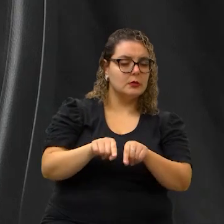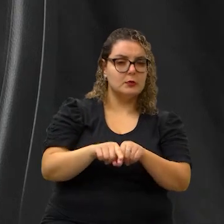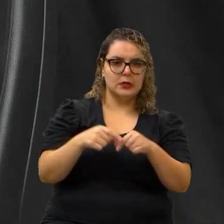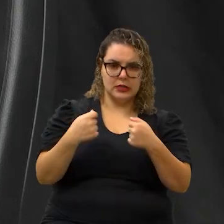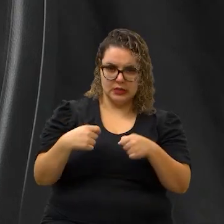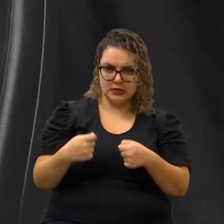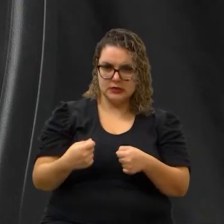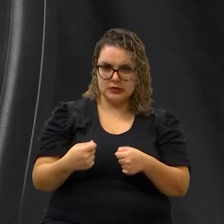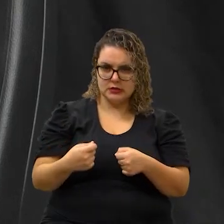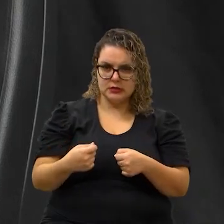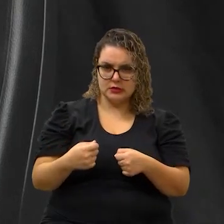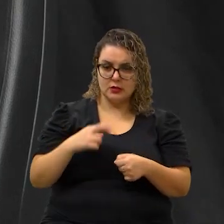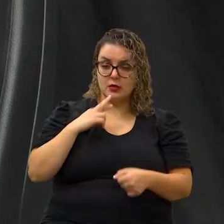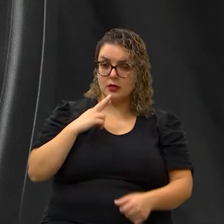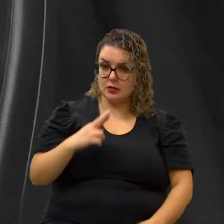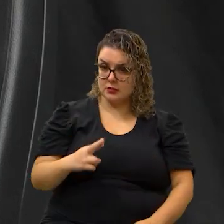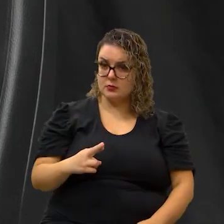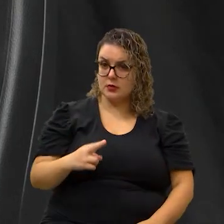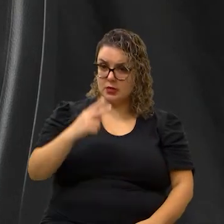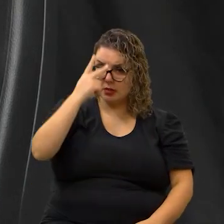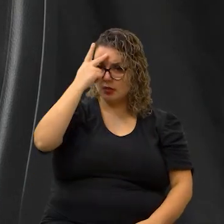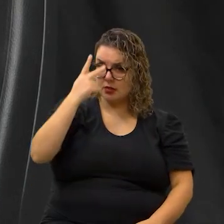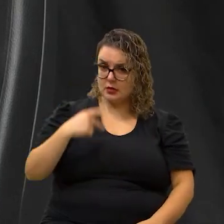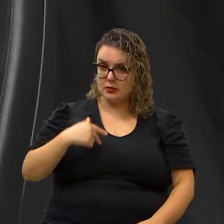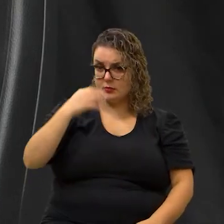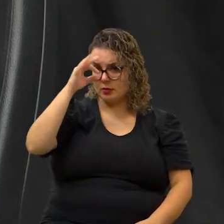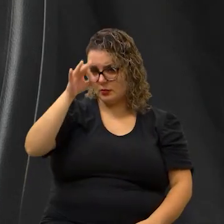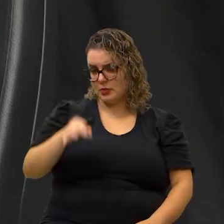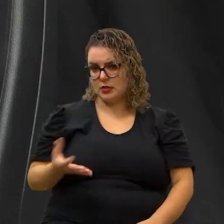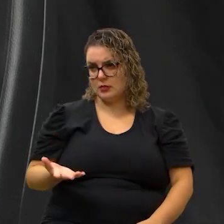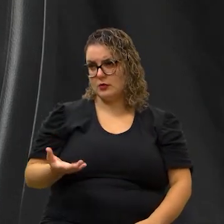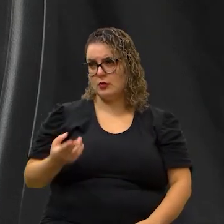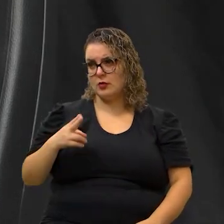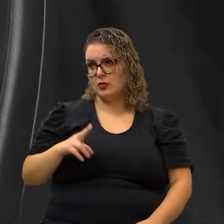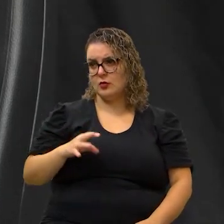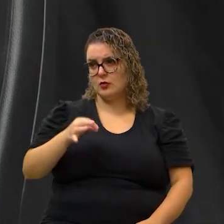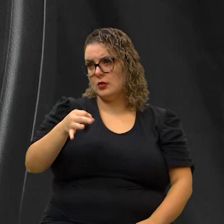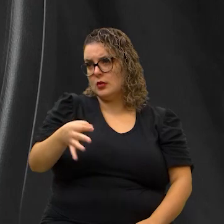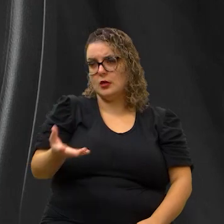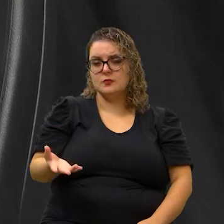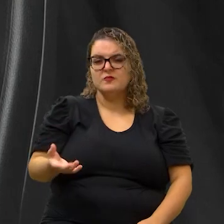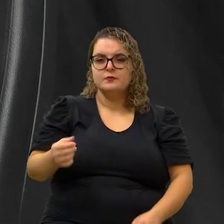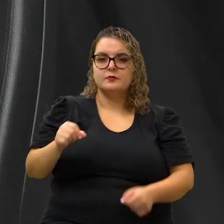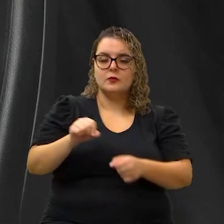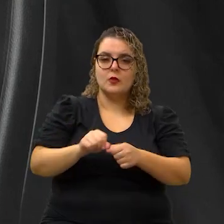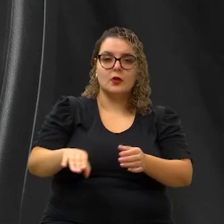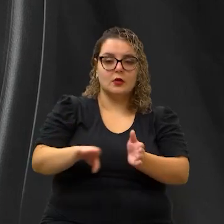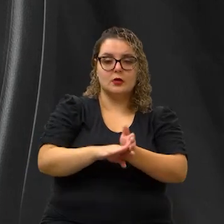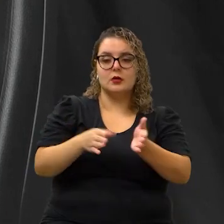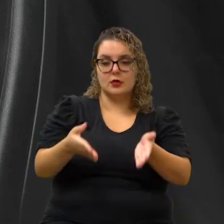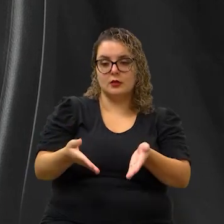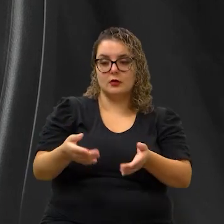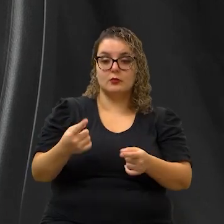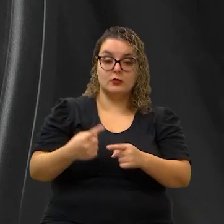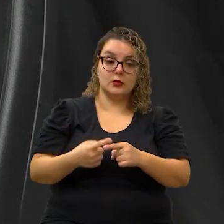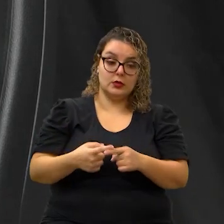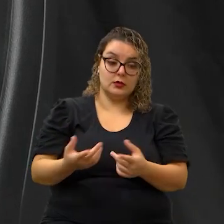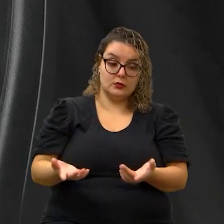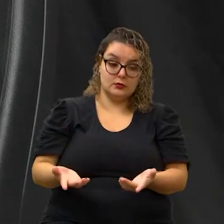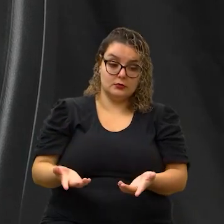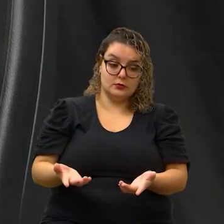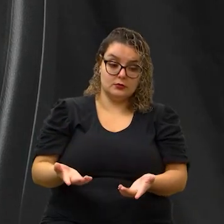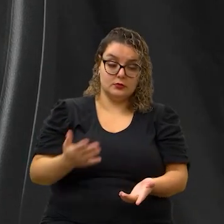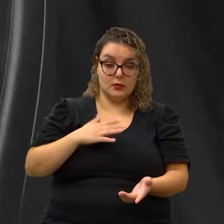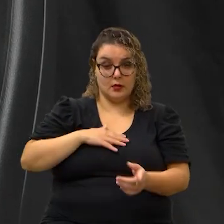os parlamentares também precisam responder às suas próprias convicções, ou às convicções que o fizeram a chegar